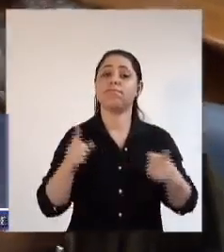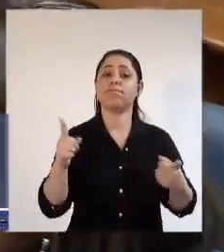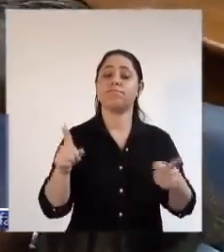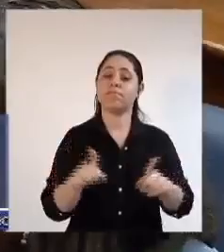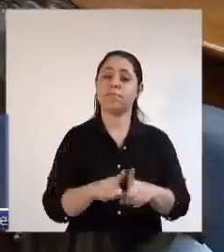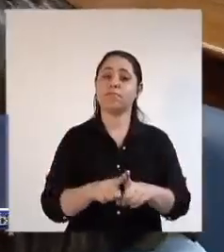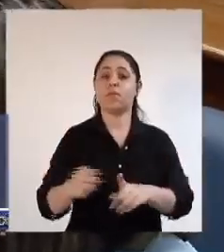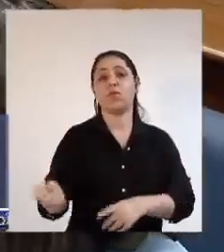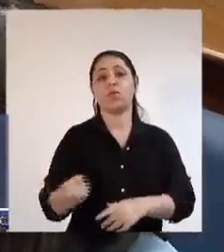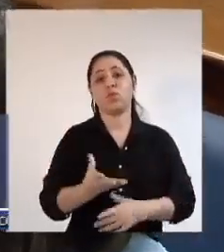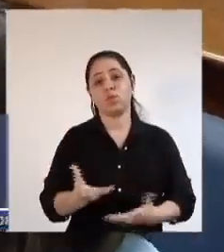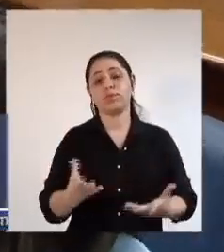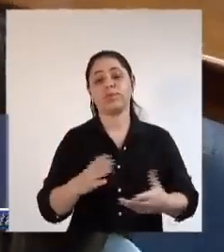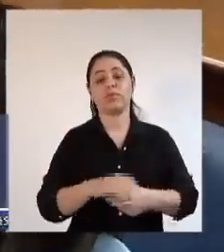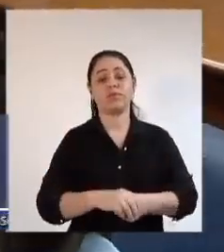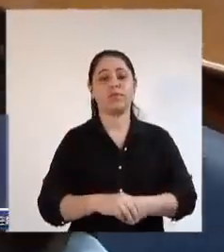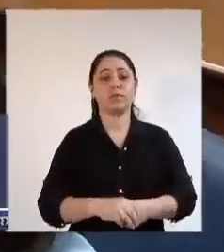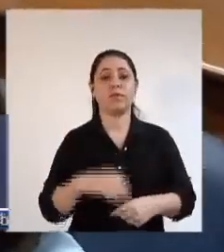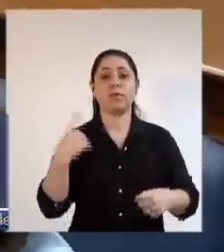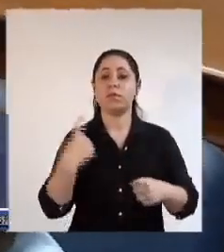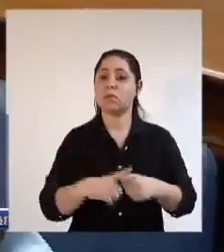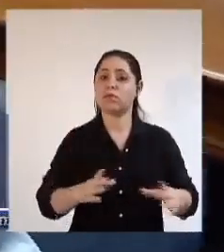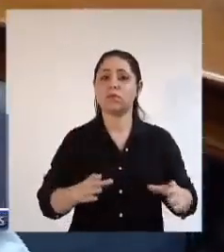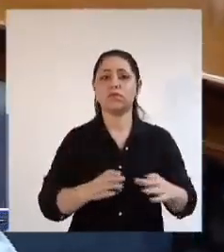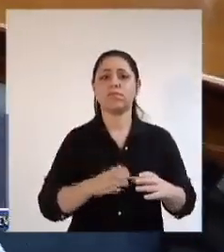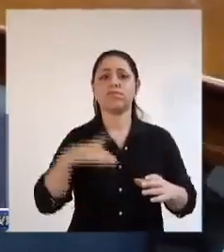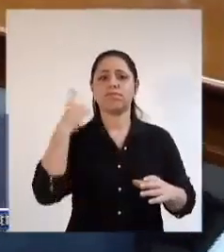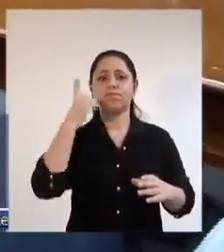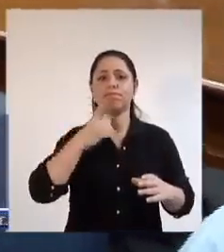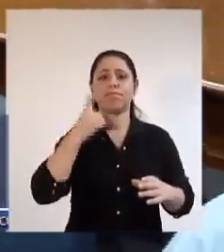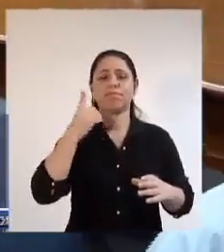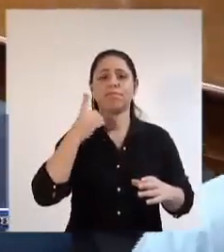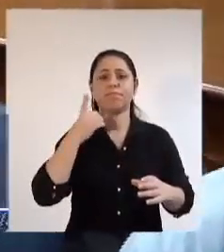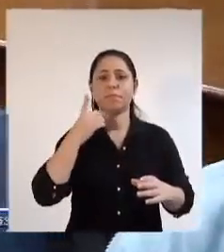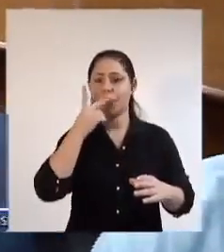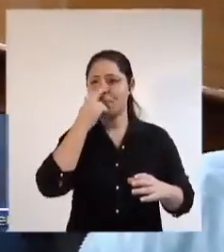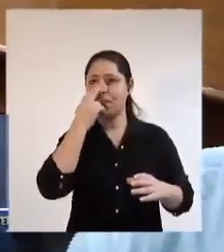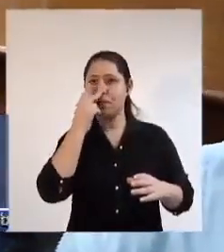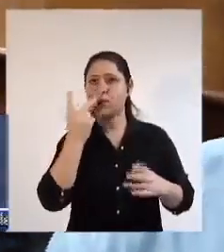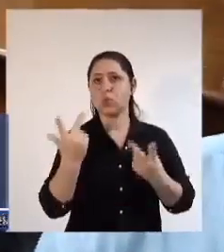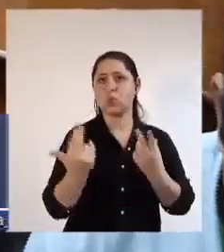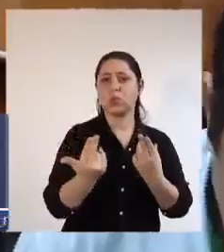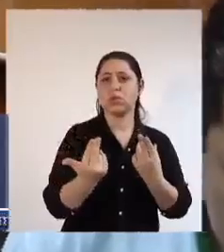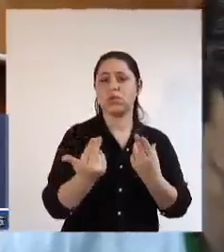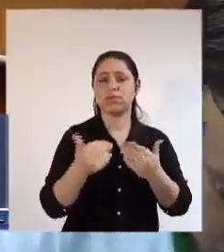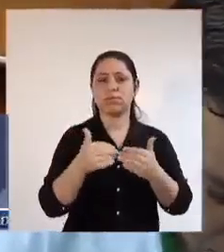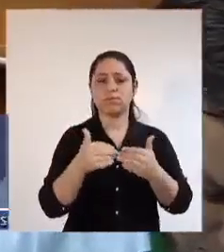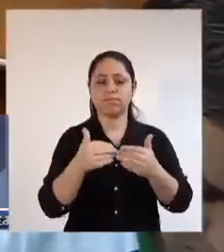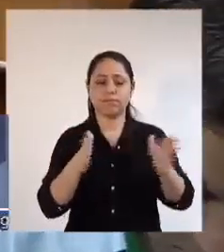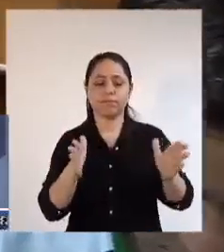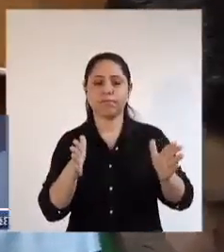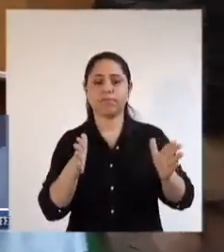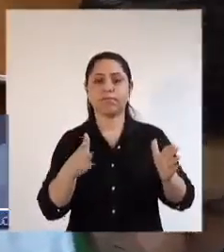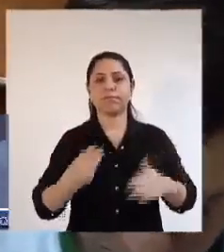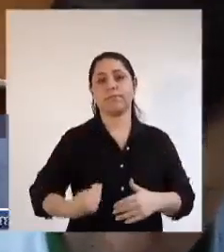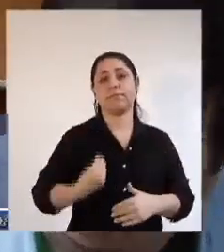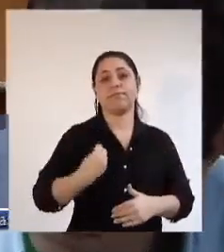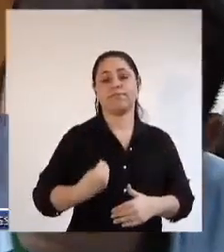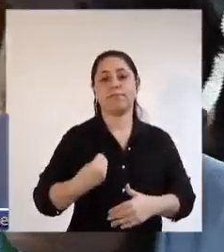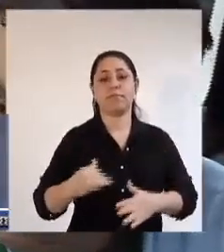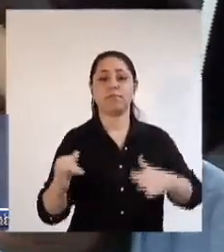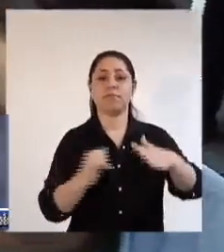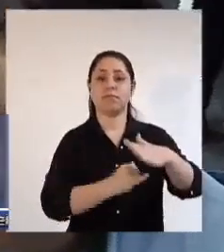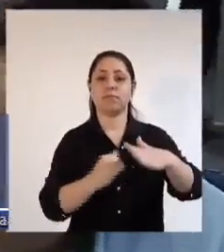também porque a frente parlamentar ela abre as portas para a participação das entidades